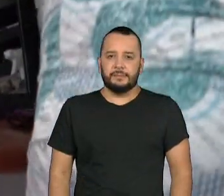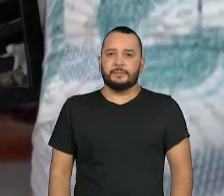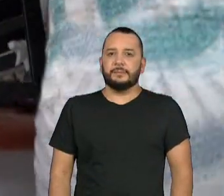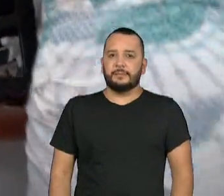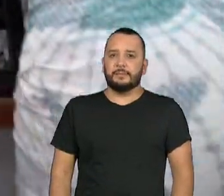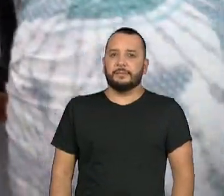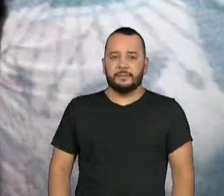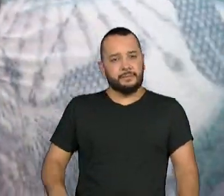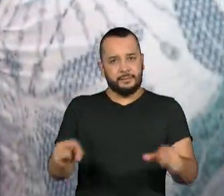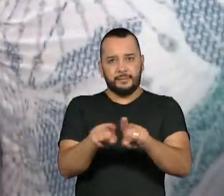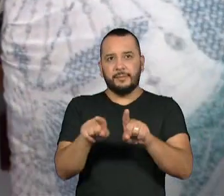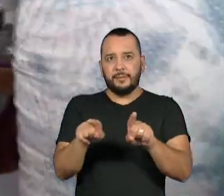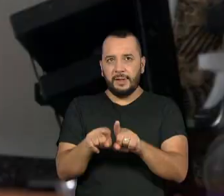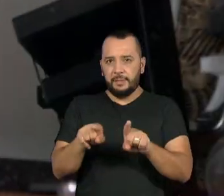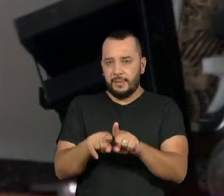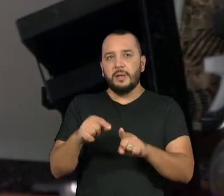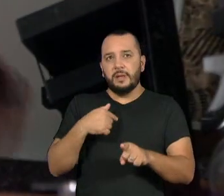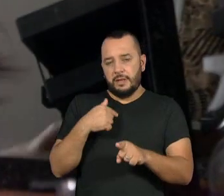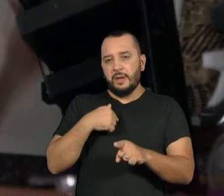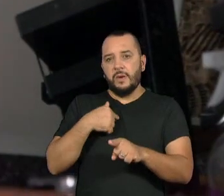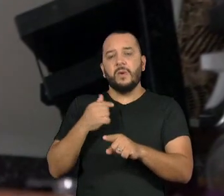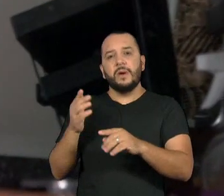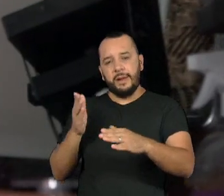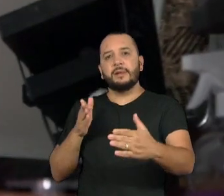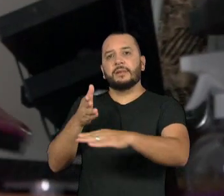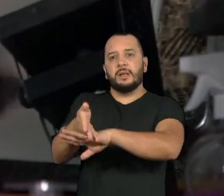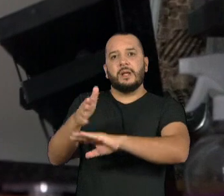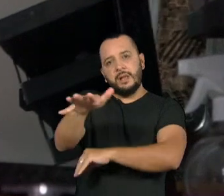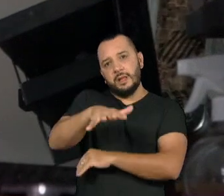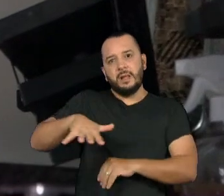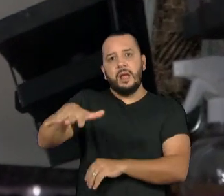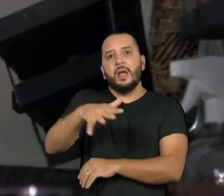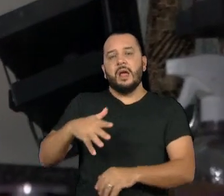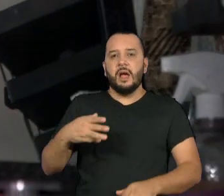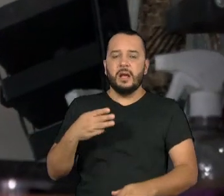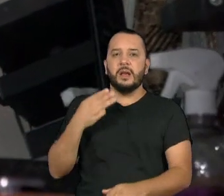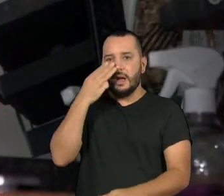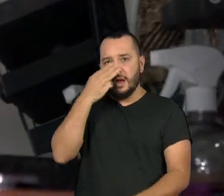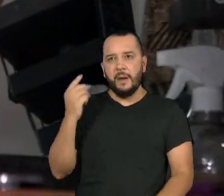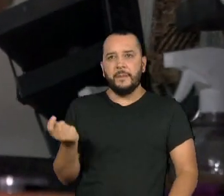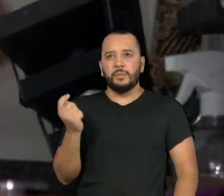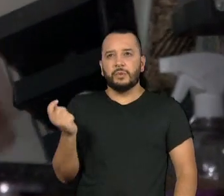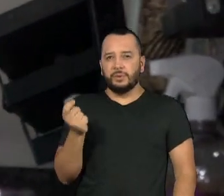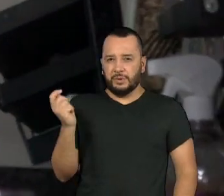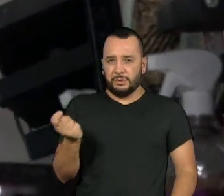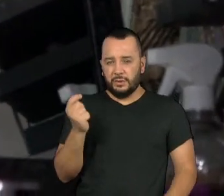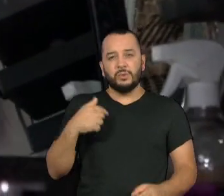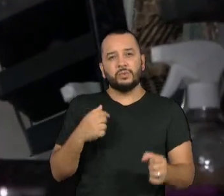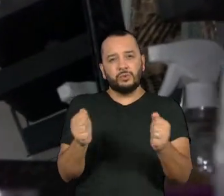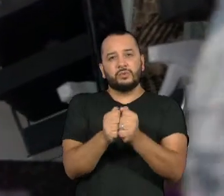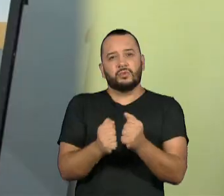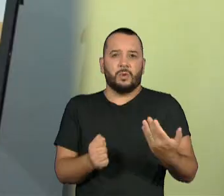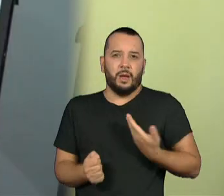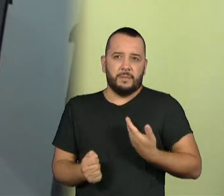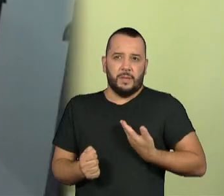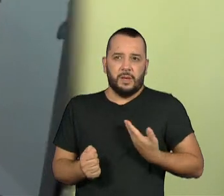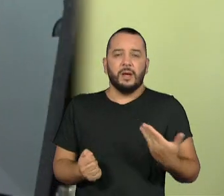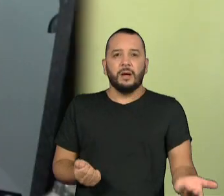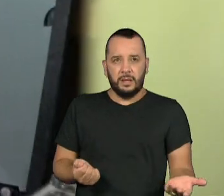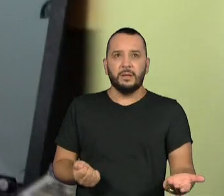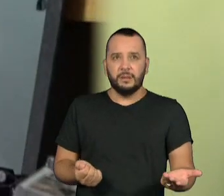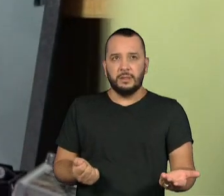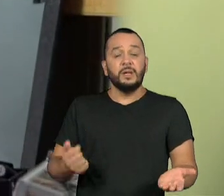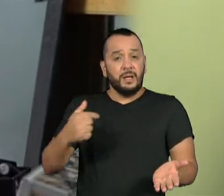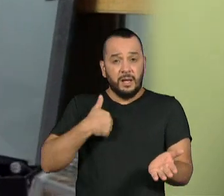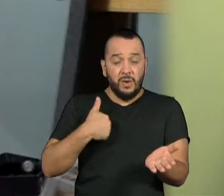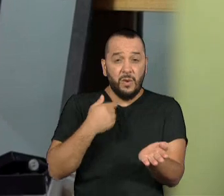Quando eu entrei no mundo da prostituição, juntamente com algumas amigas minhas na época, foi quando eu